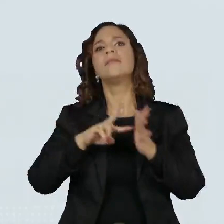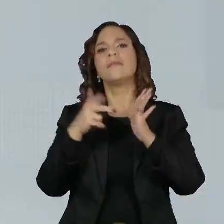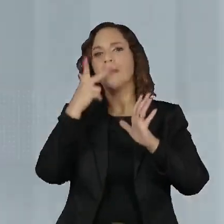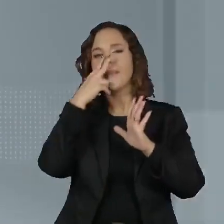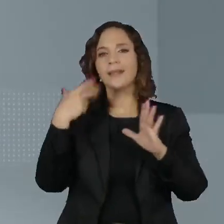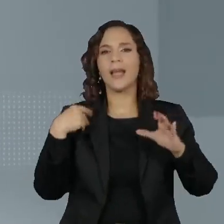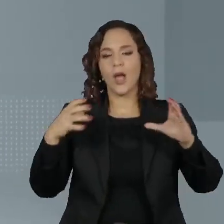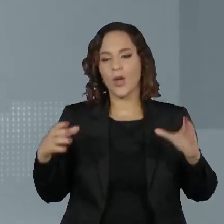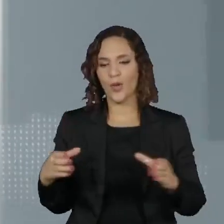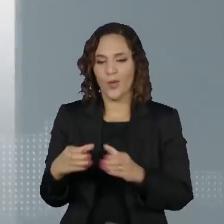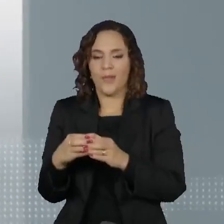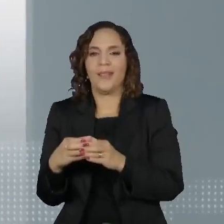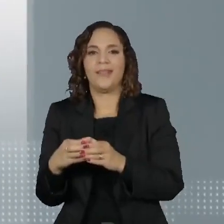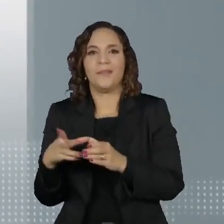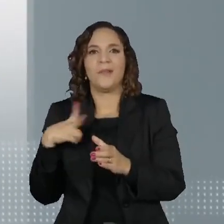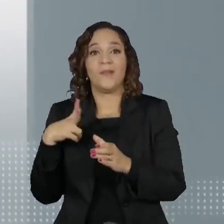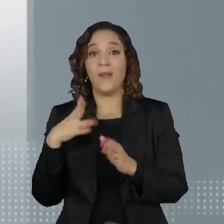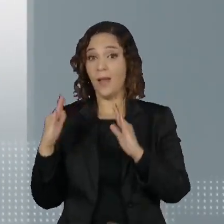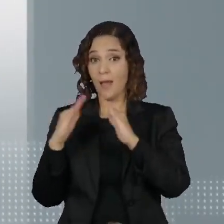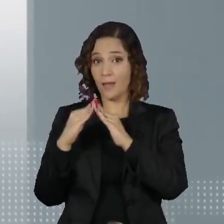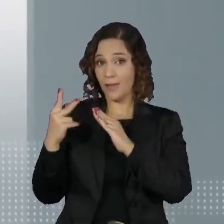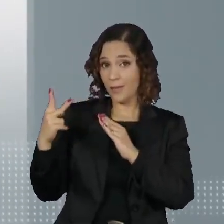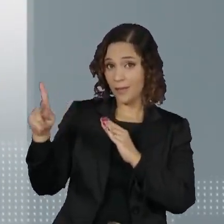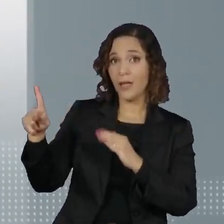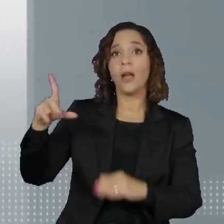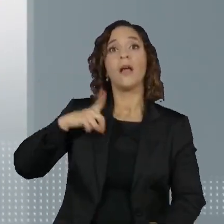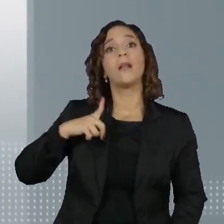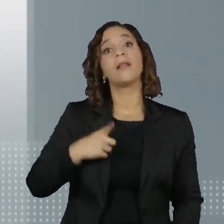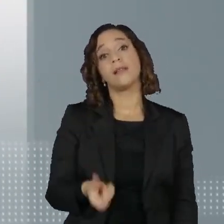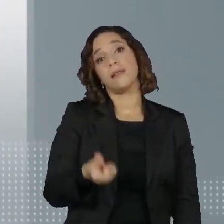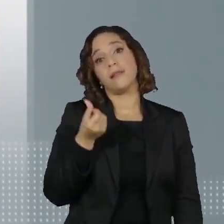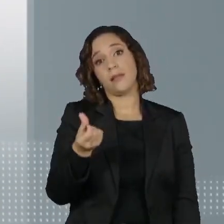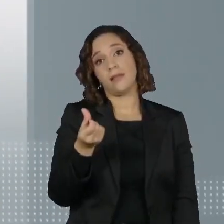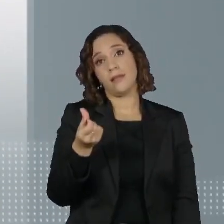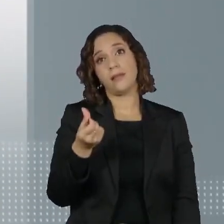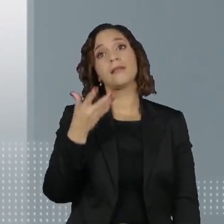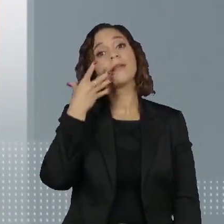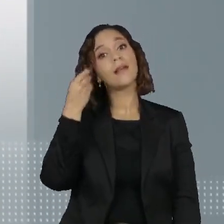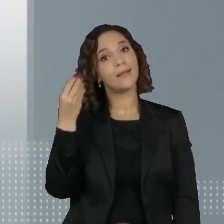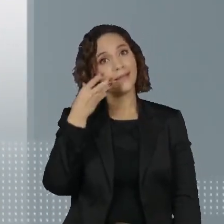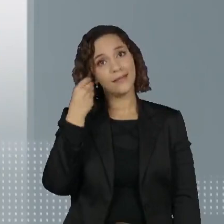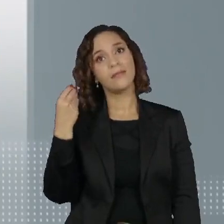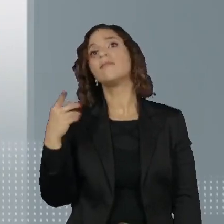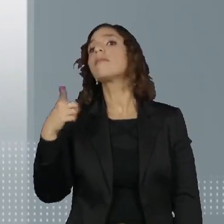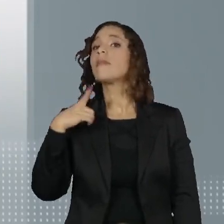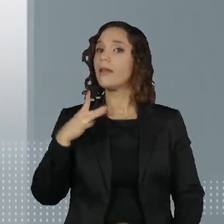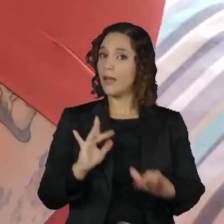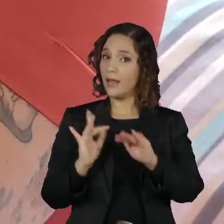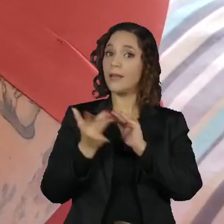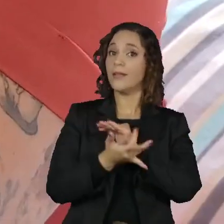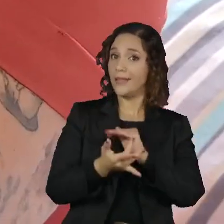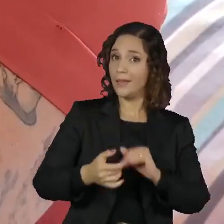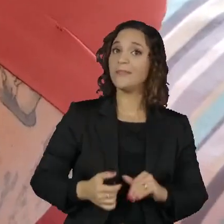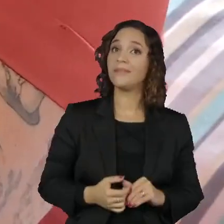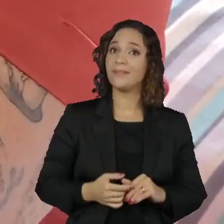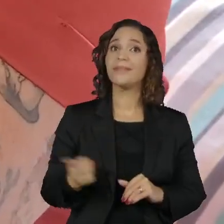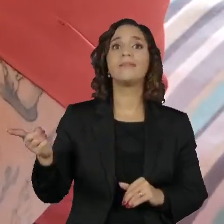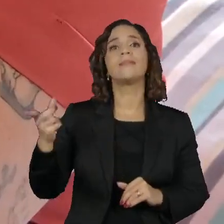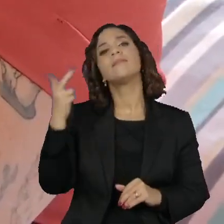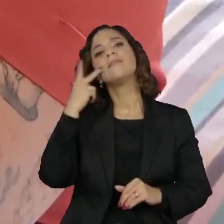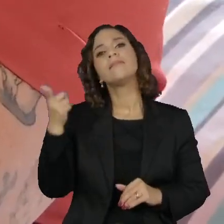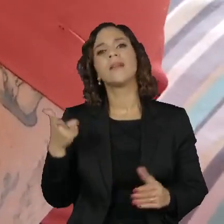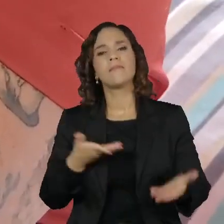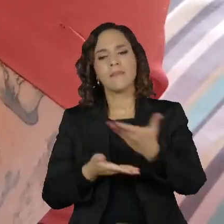parte. Comunidade que, na casa dela, é formada por 6 gatos, que até rede social tem. A relação deles